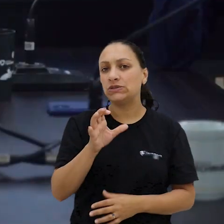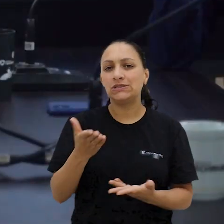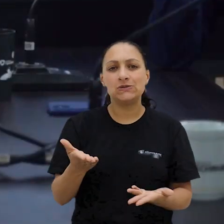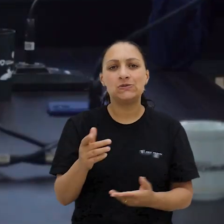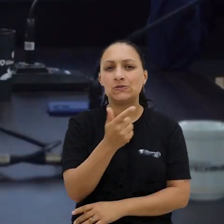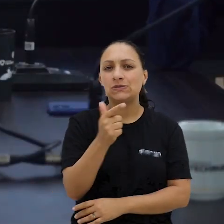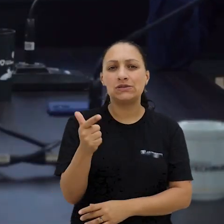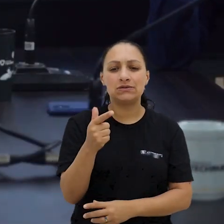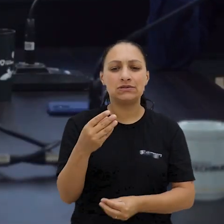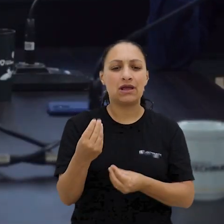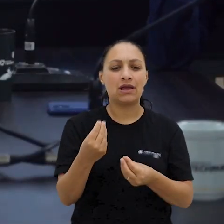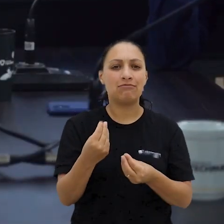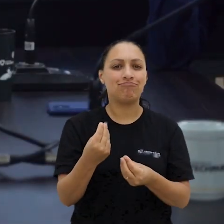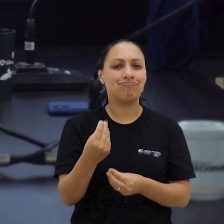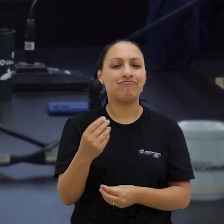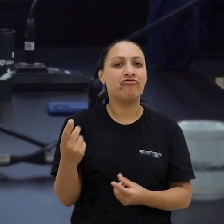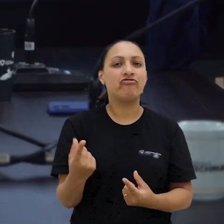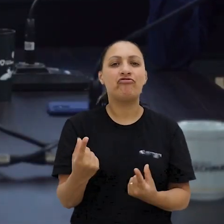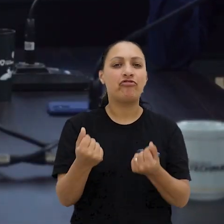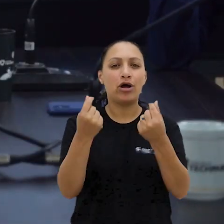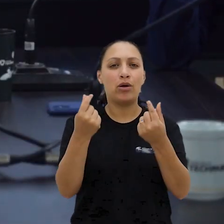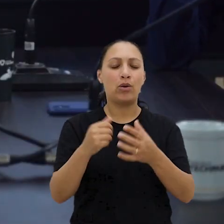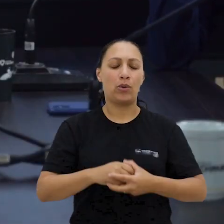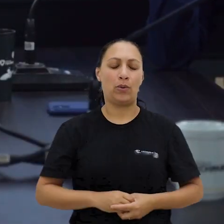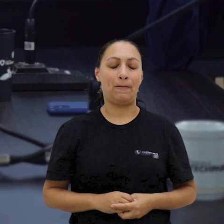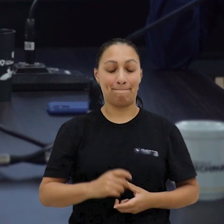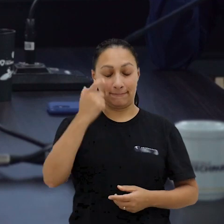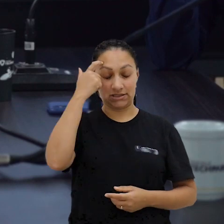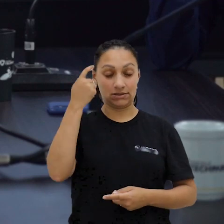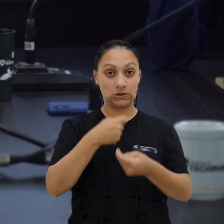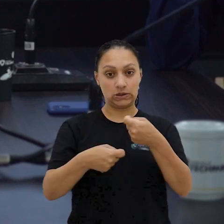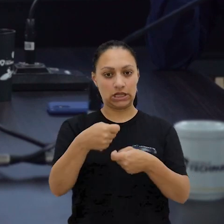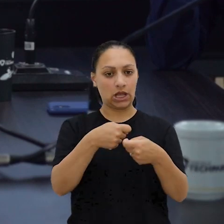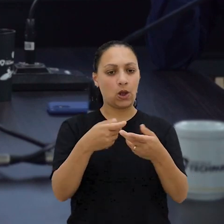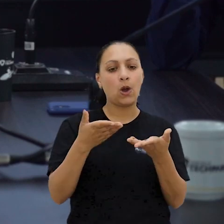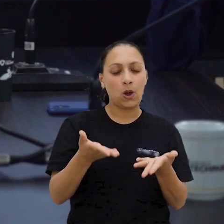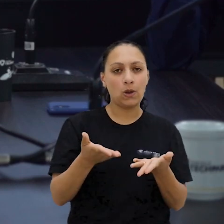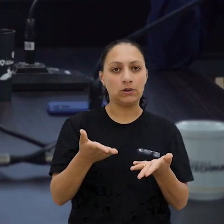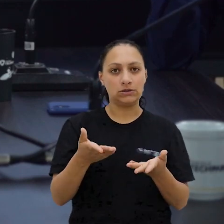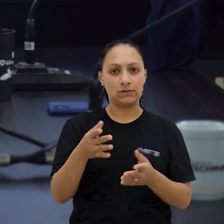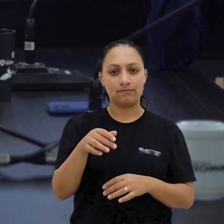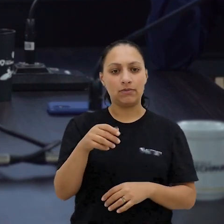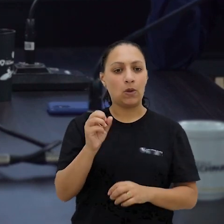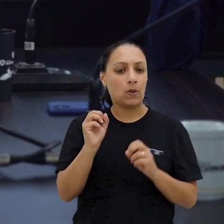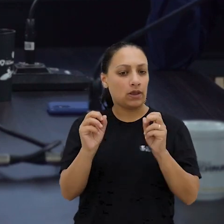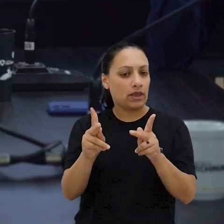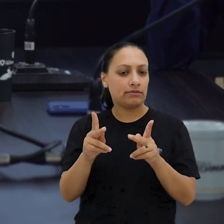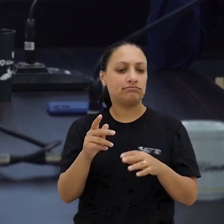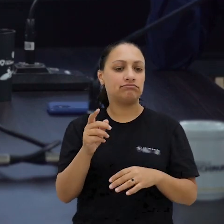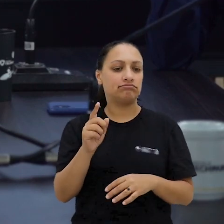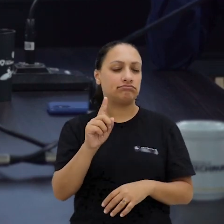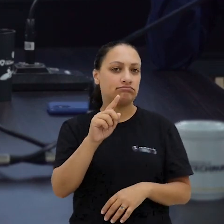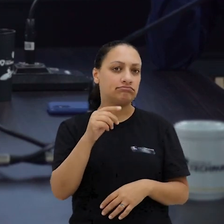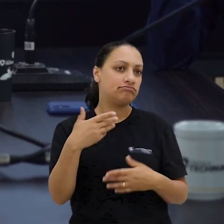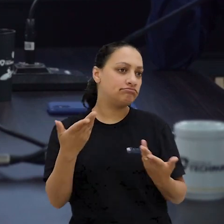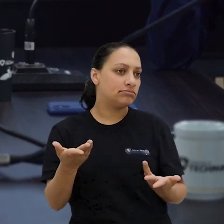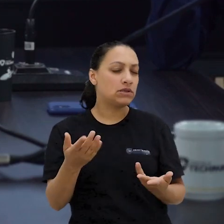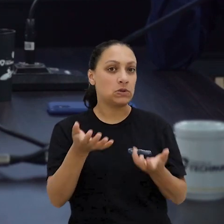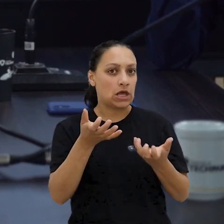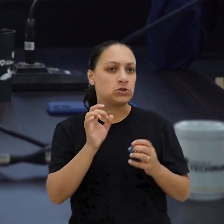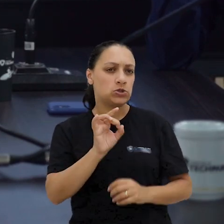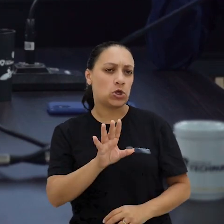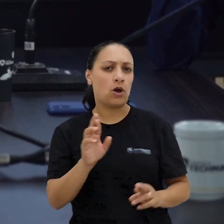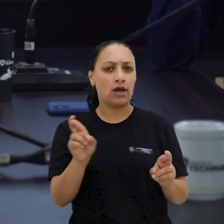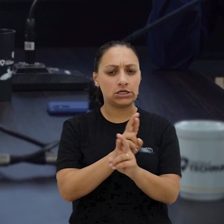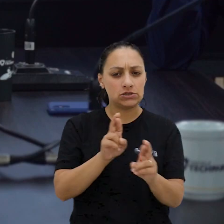isso não tem, relativamente, não tem preço, pensando em negócio, sabe, pensando será que eu quero só me